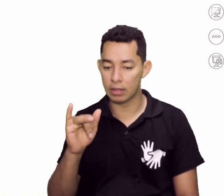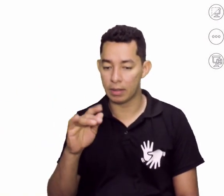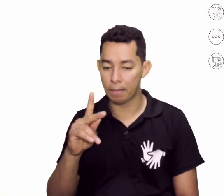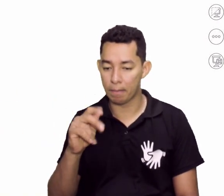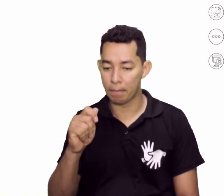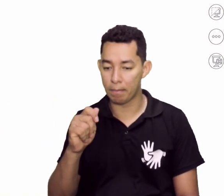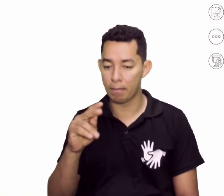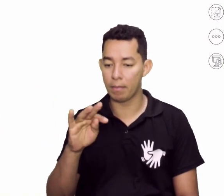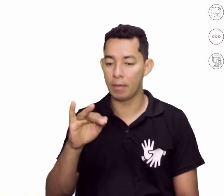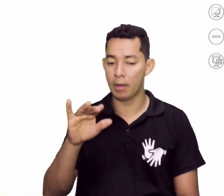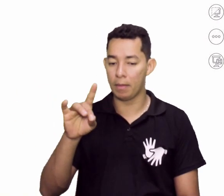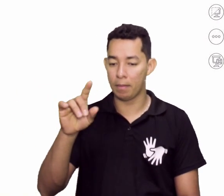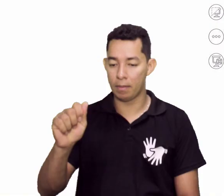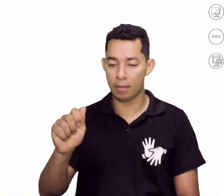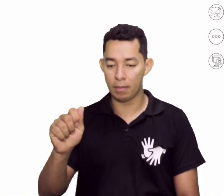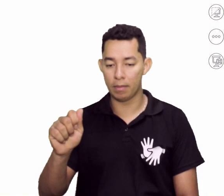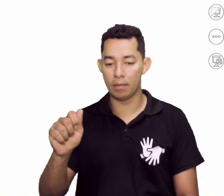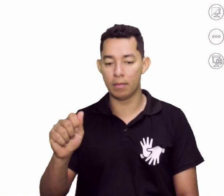três